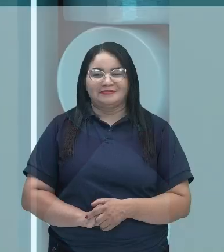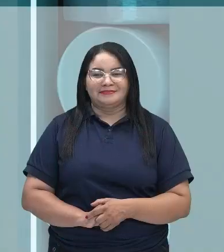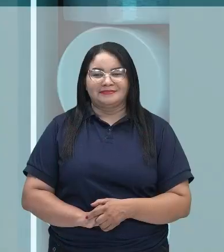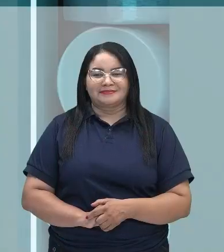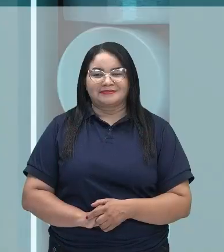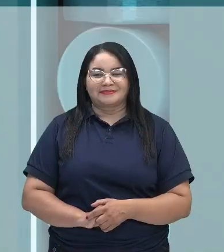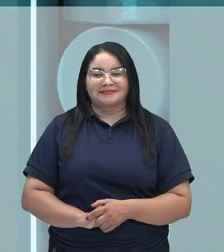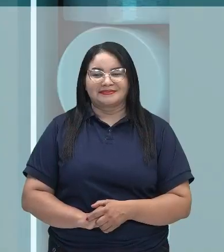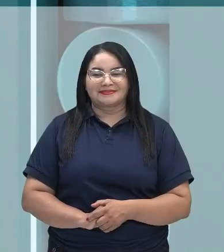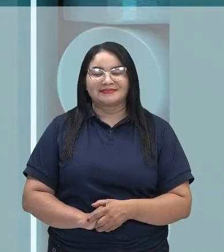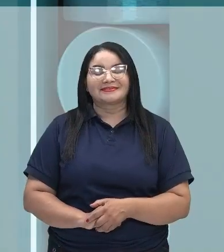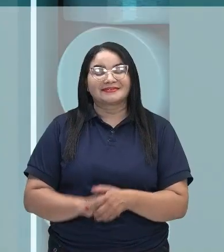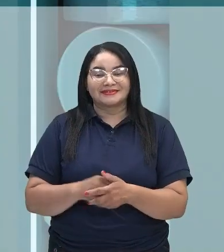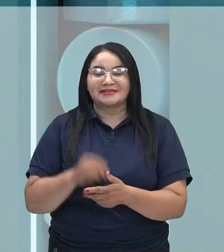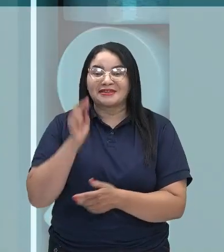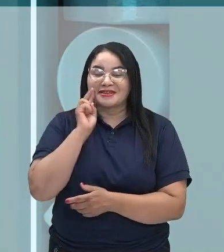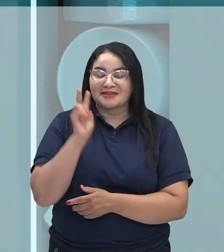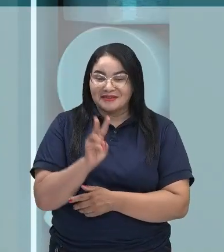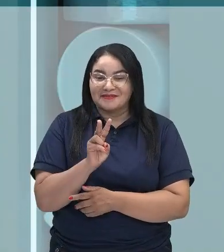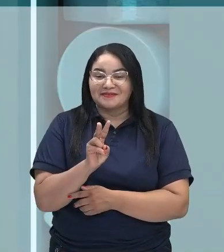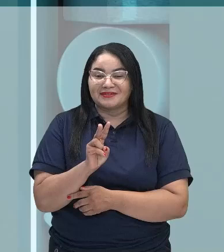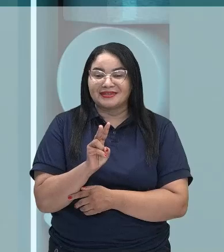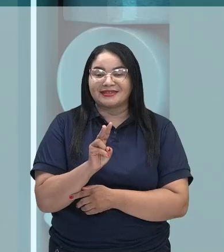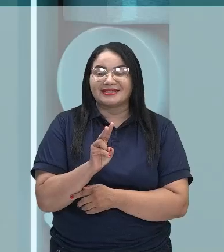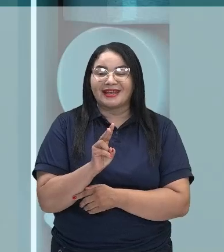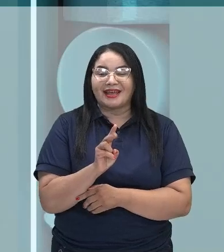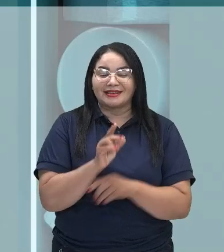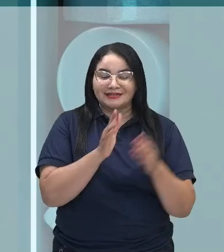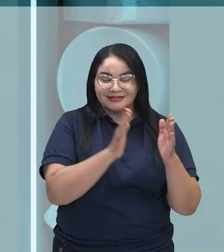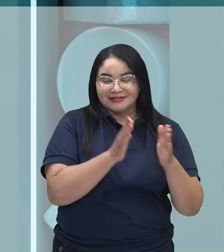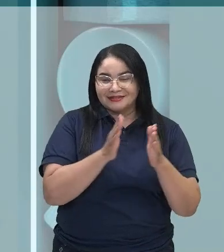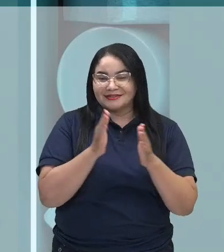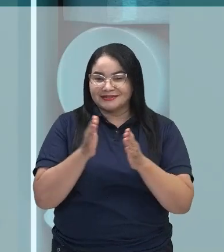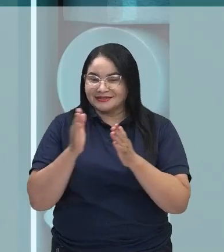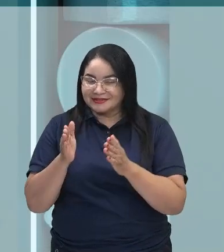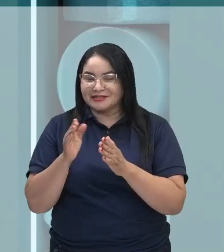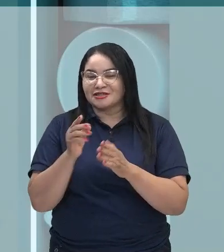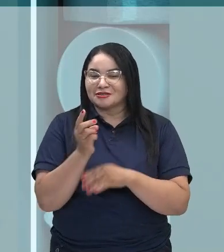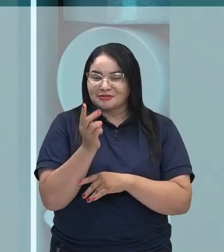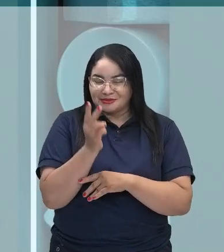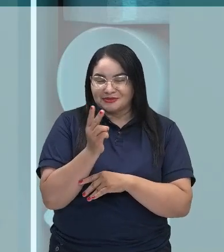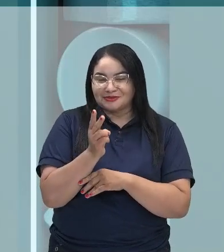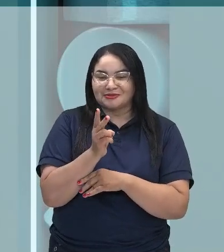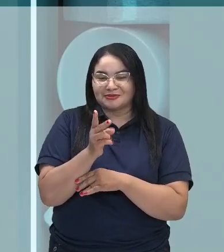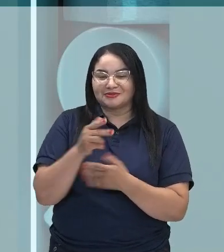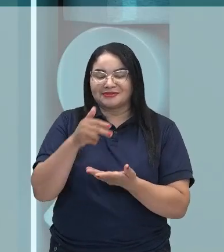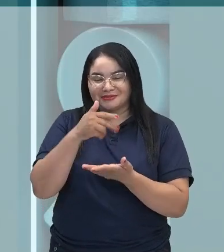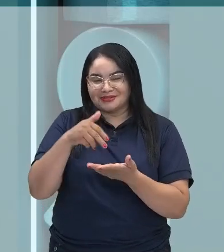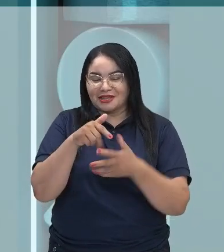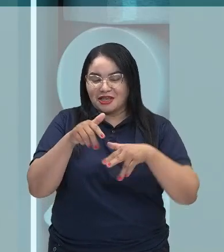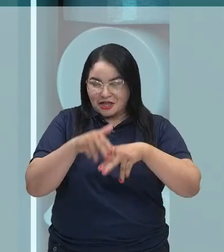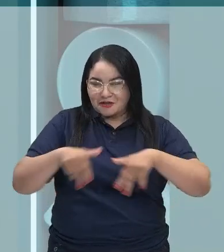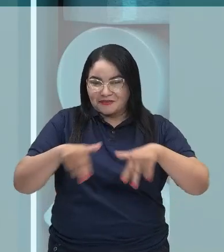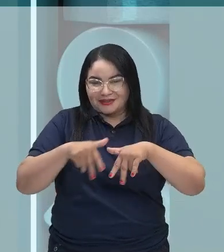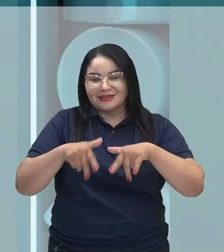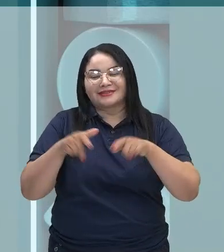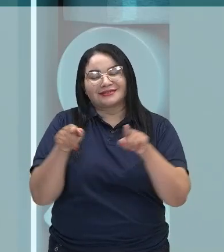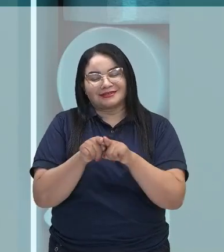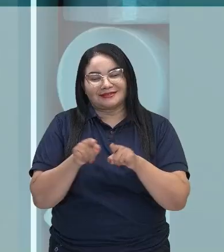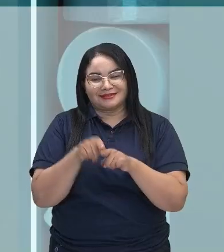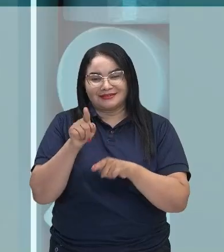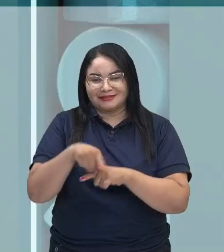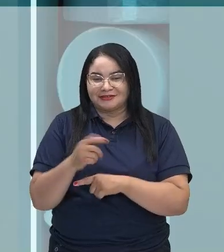Então, vocês observaram cada etapa desses dois brincantes de quadrilha. Então, eles